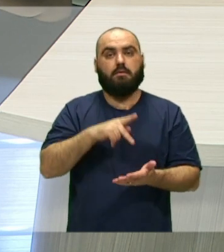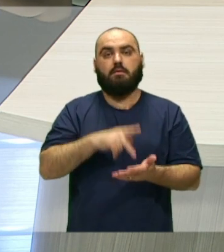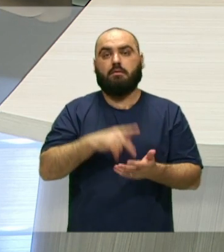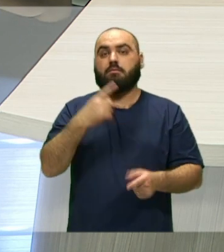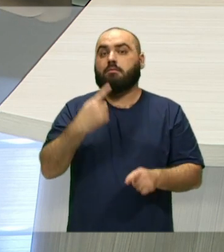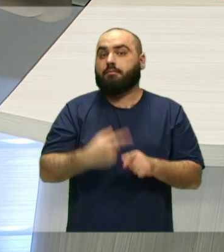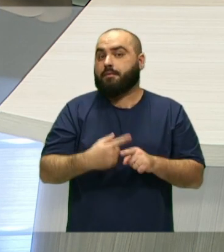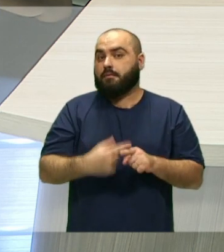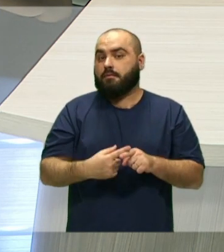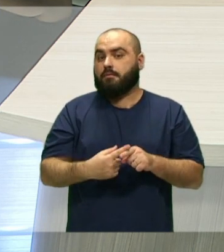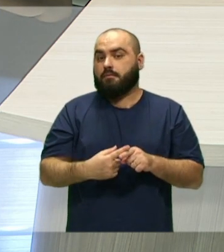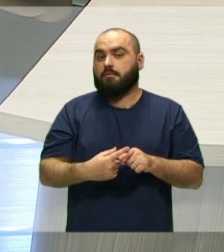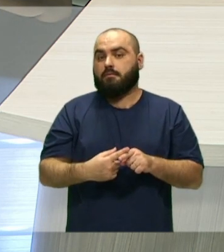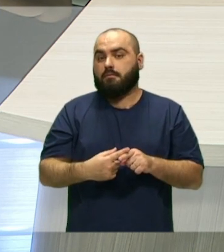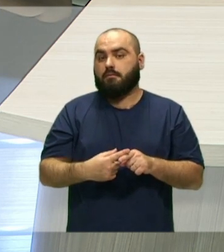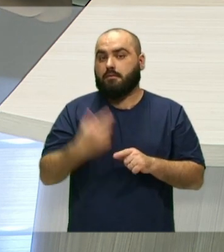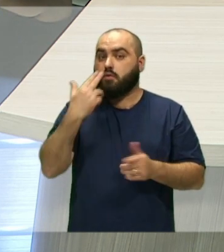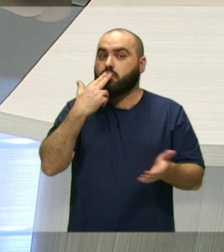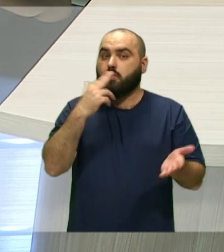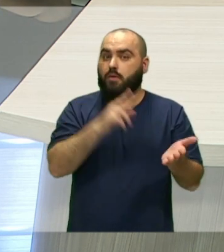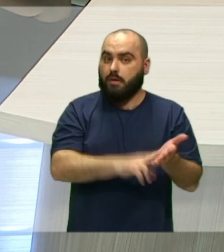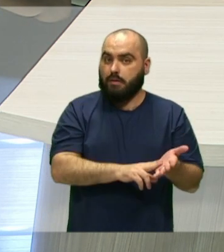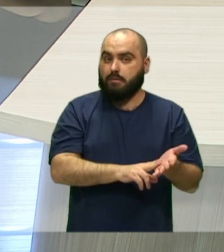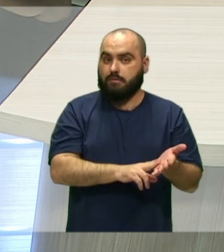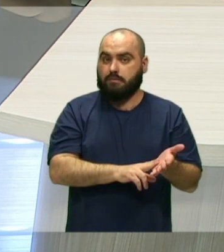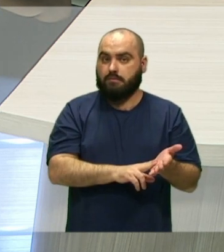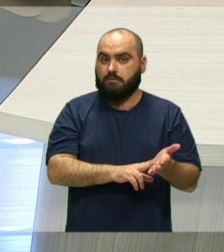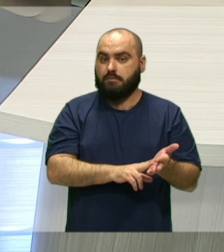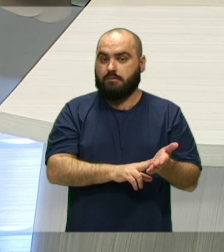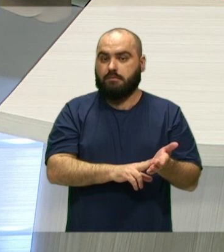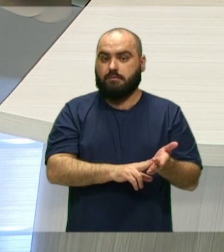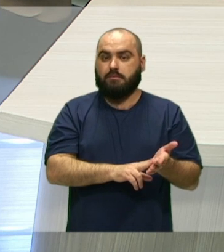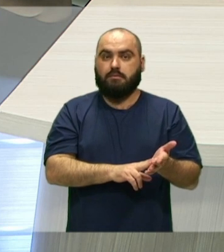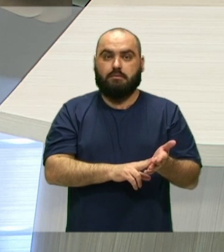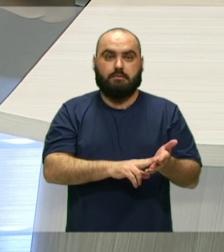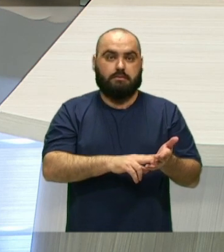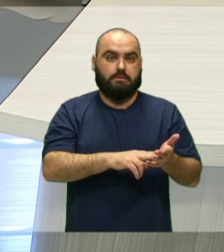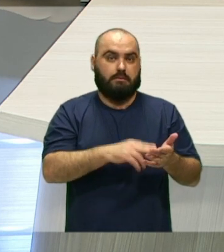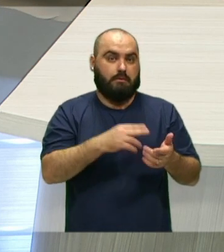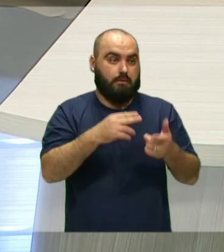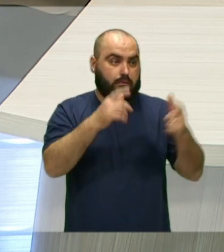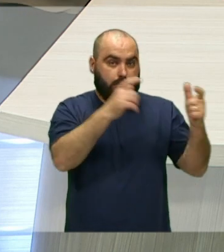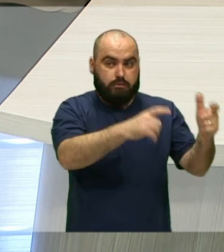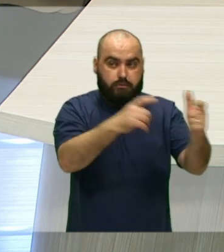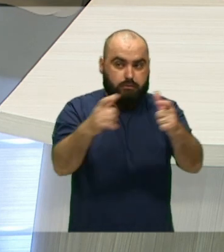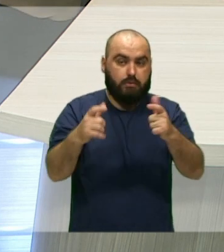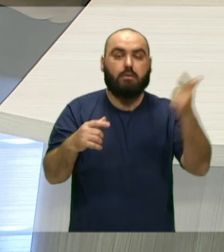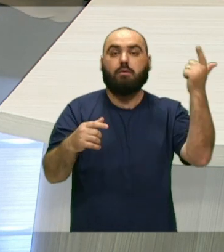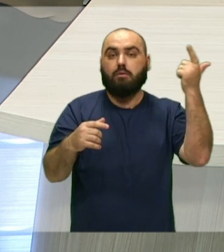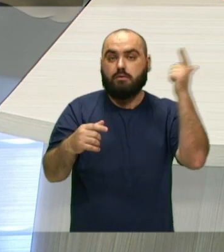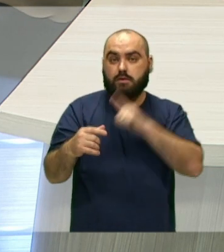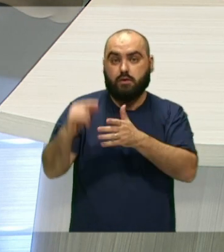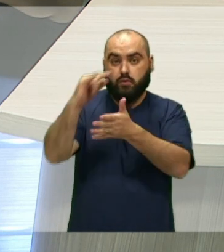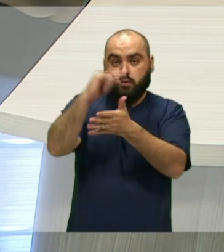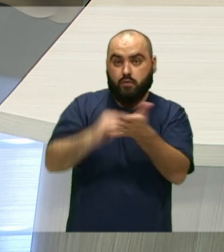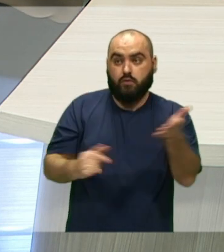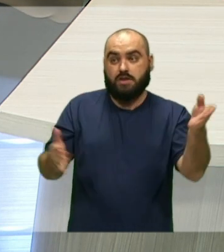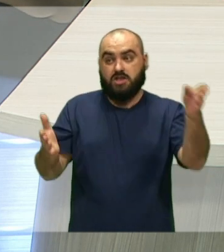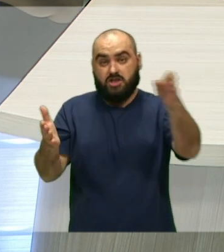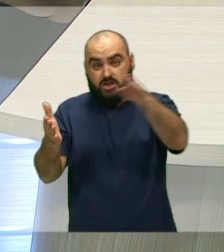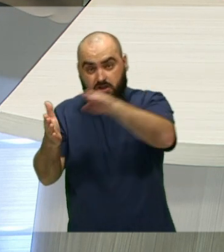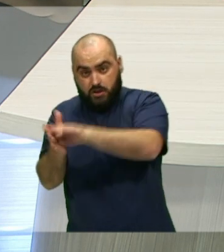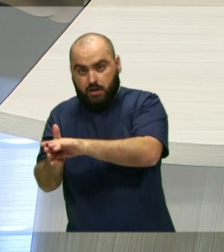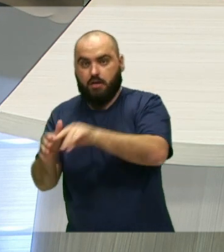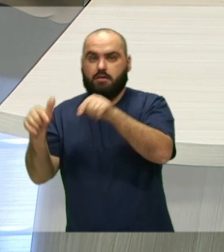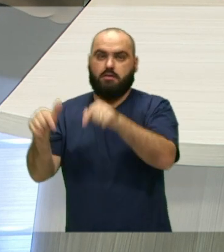tem o Correios eh passou por por muitos lugares para conseguir trazer a o